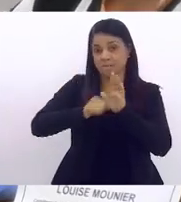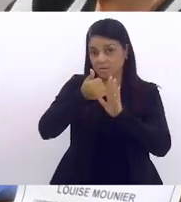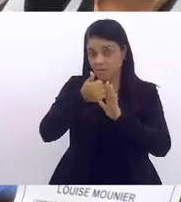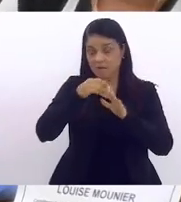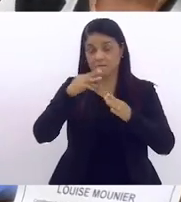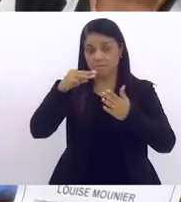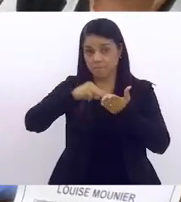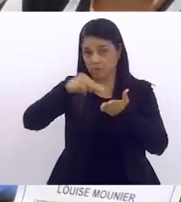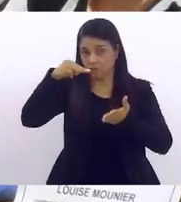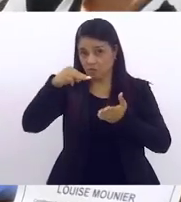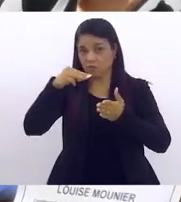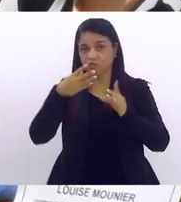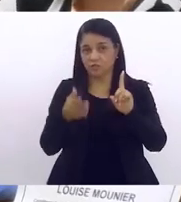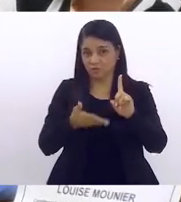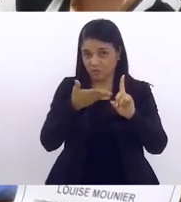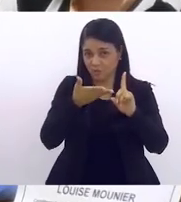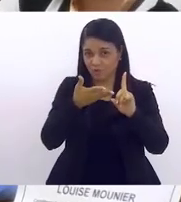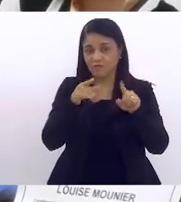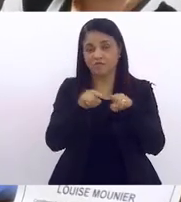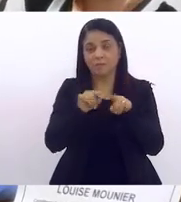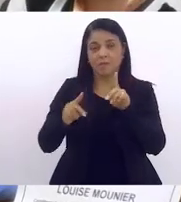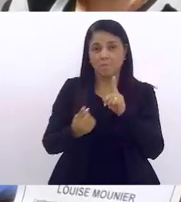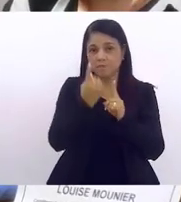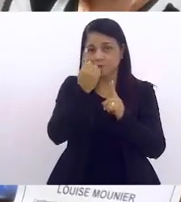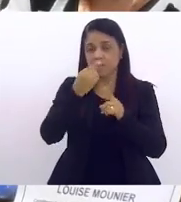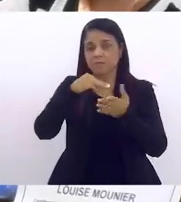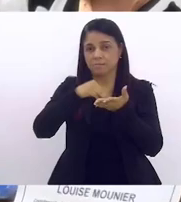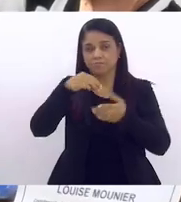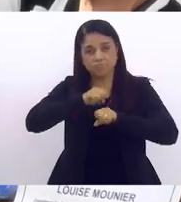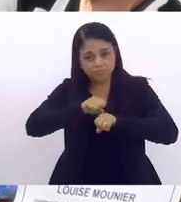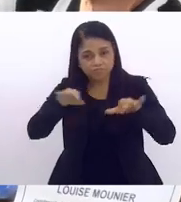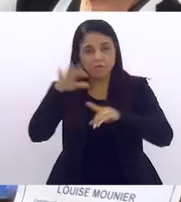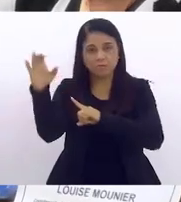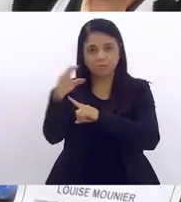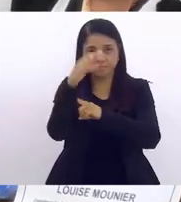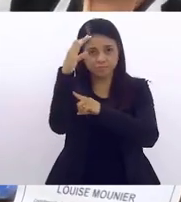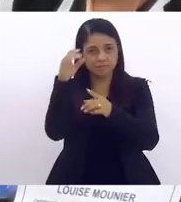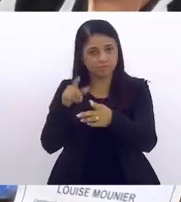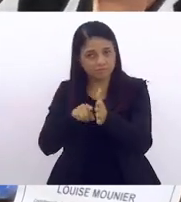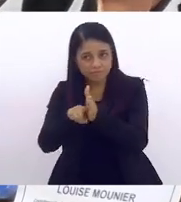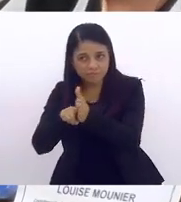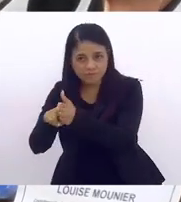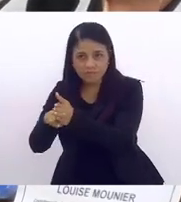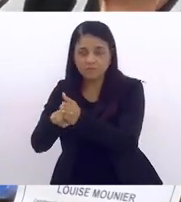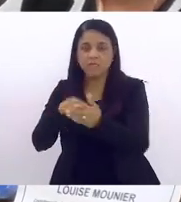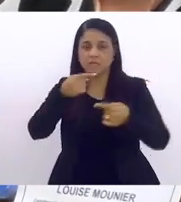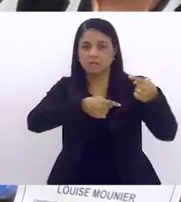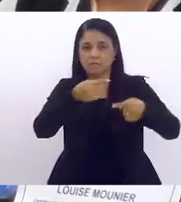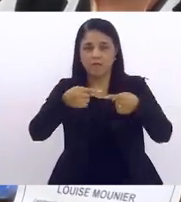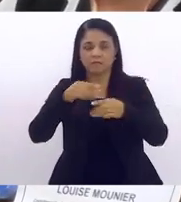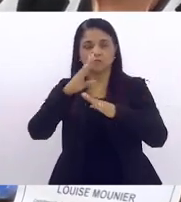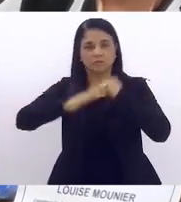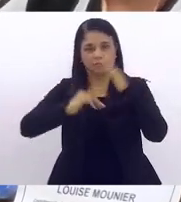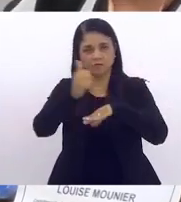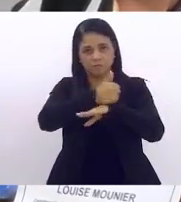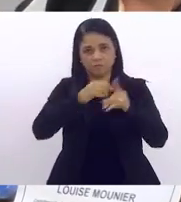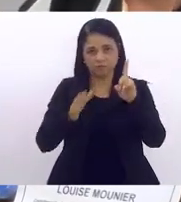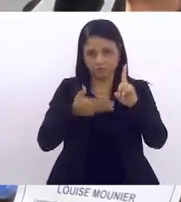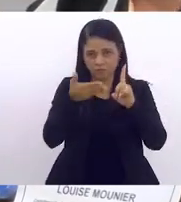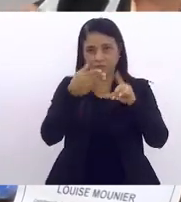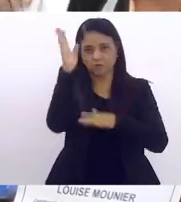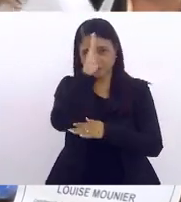metodologias, tem sido também a pioneira em disseminar metodologias e pesquisas e outros instrumentos de debate da profissão de doula no